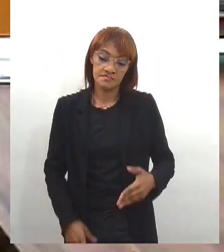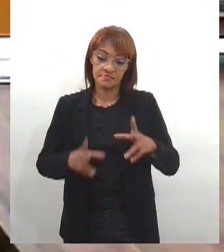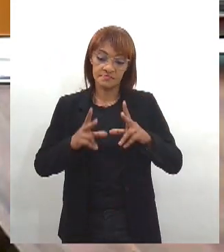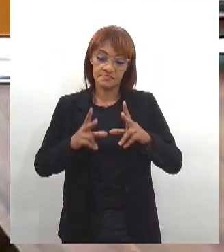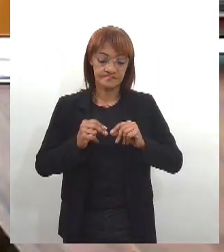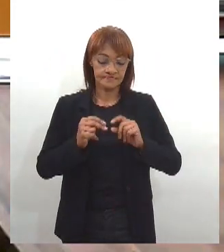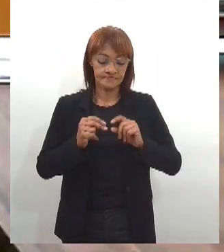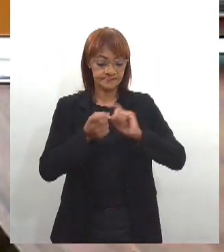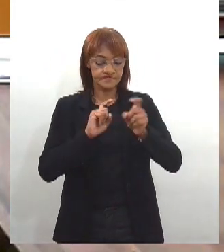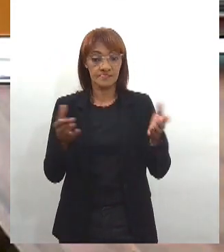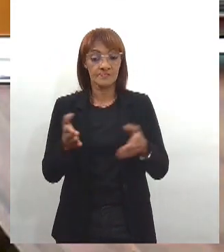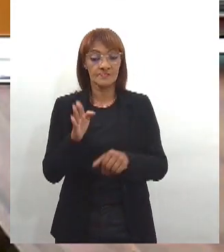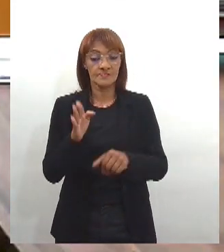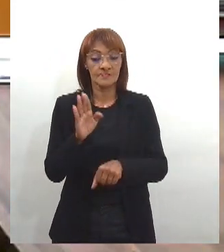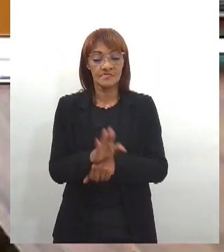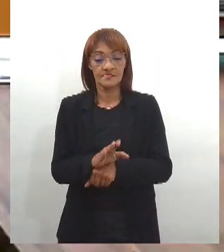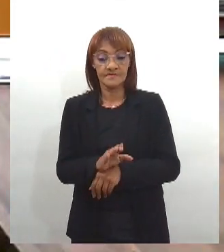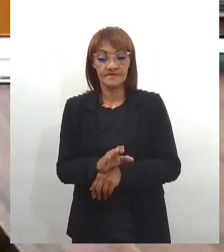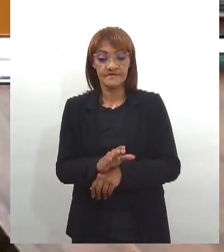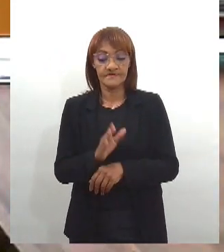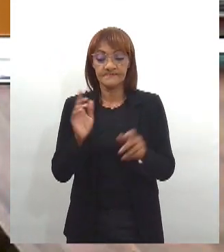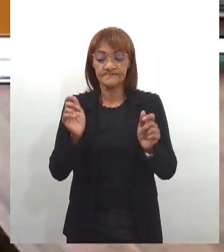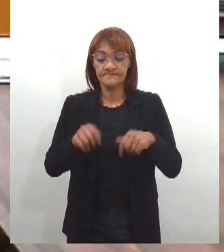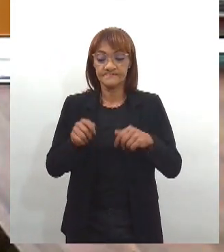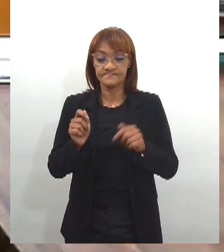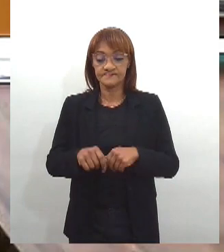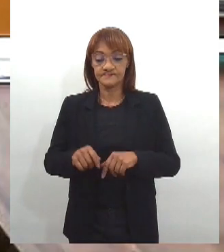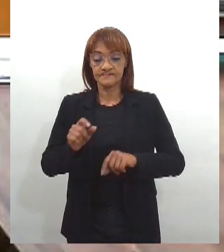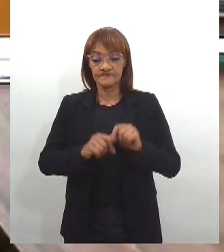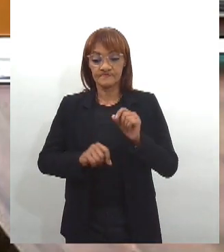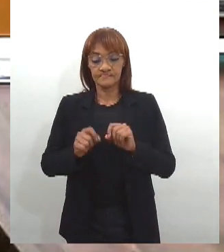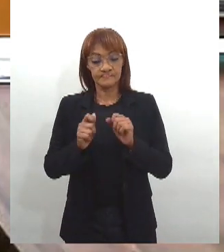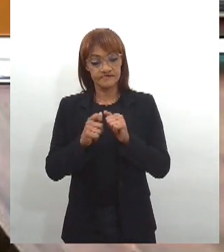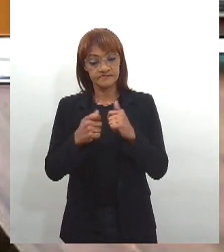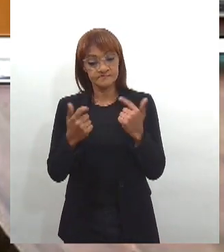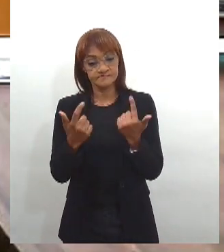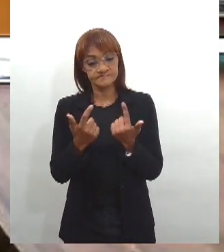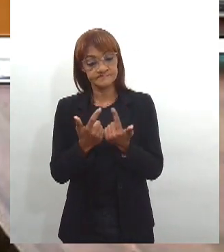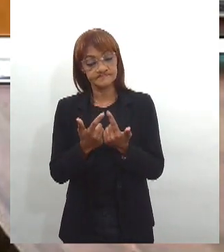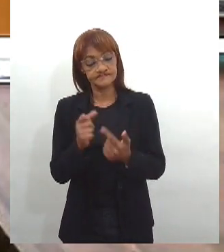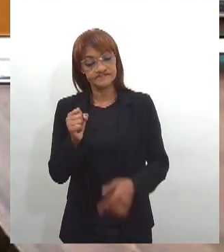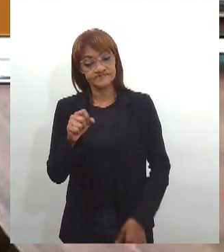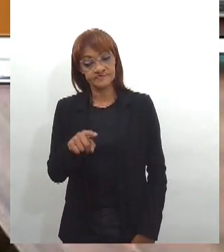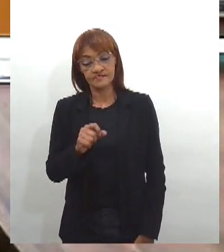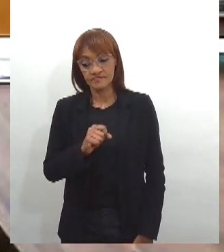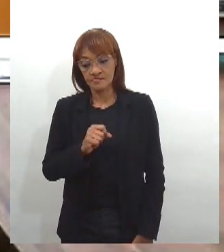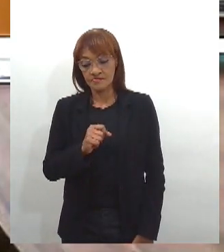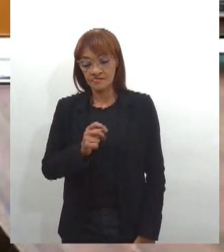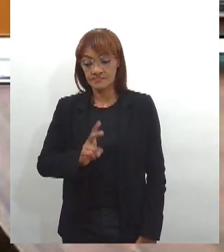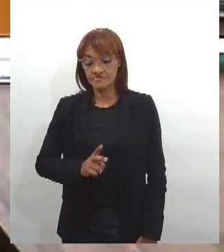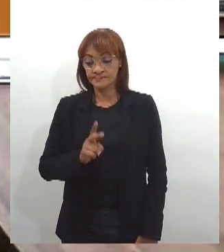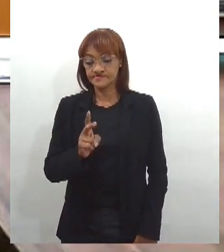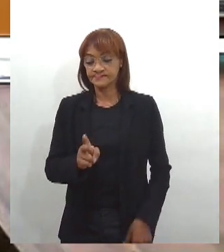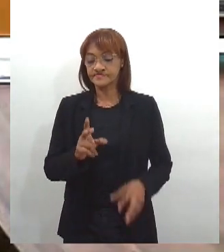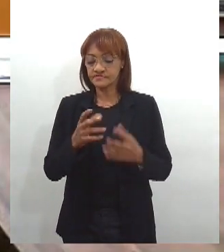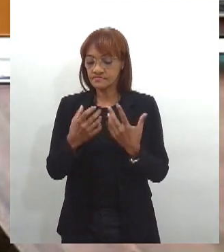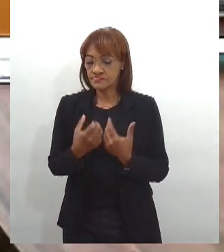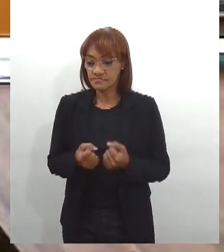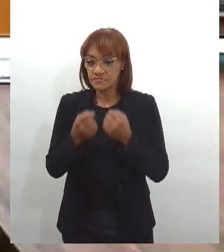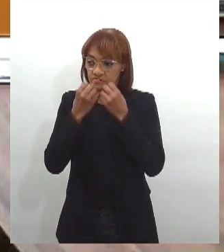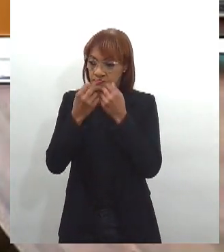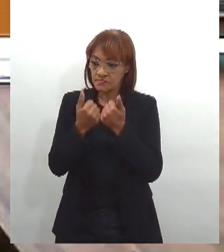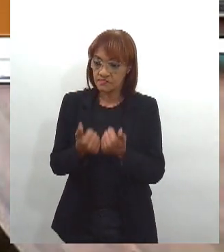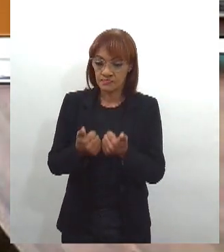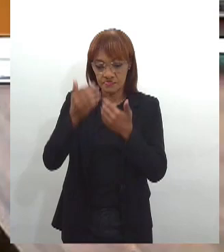tarde, né, de podermos estar na Assembleia Legislativa de Sergipe, que é uma casa que sempre nos acolhe muito bem, né, agradecer novamente